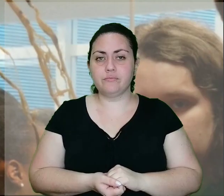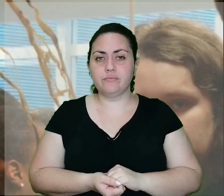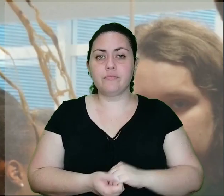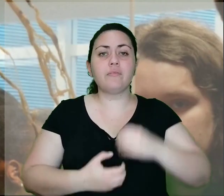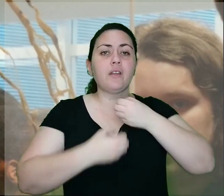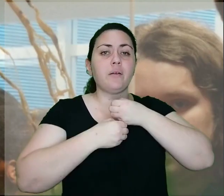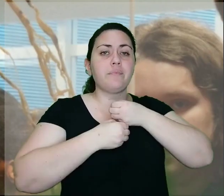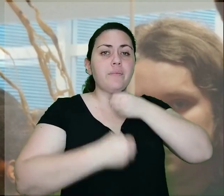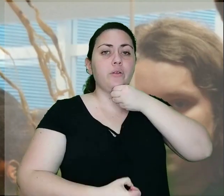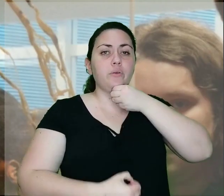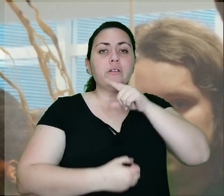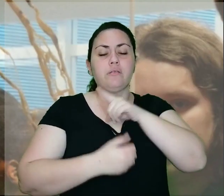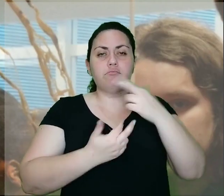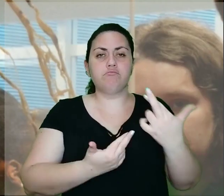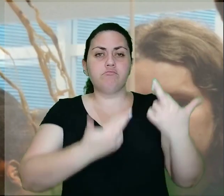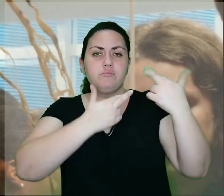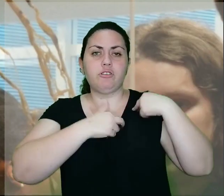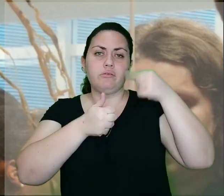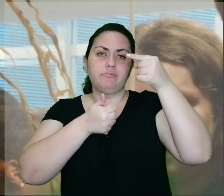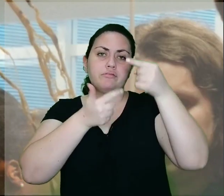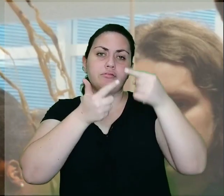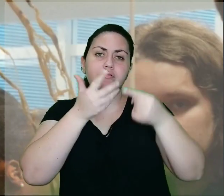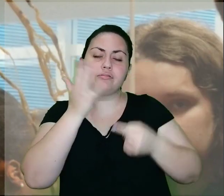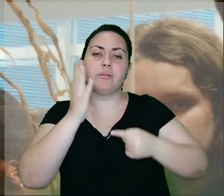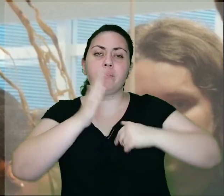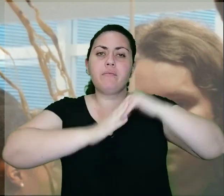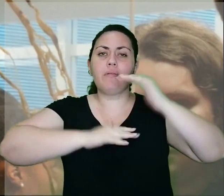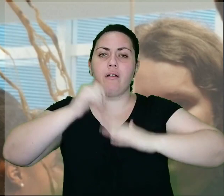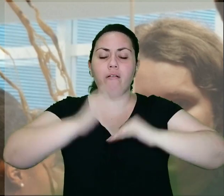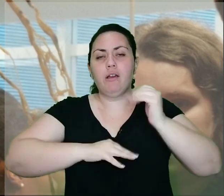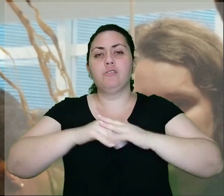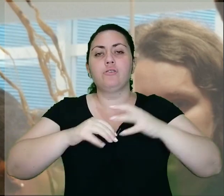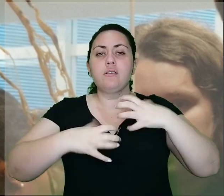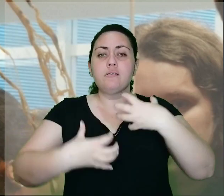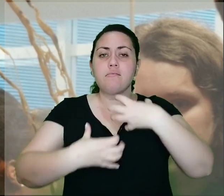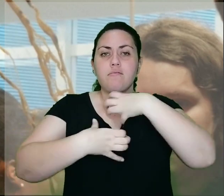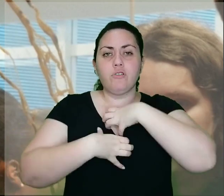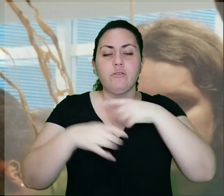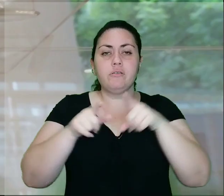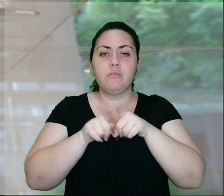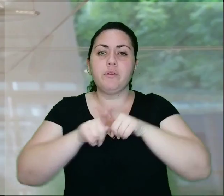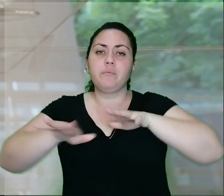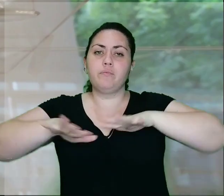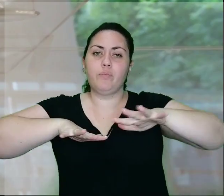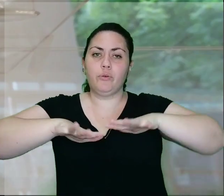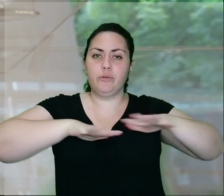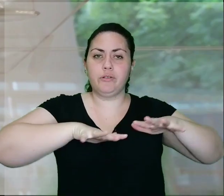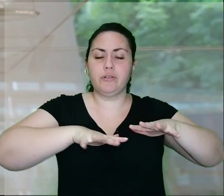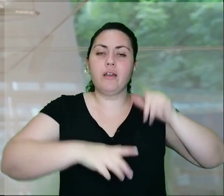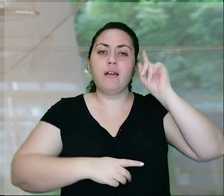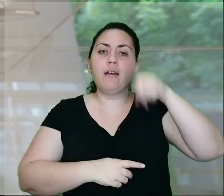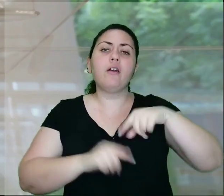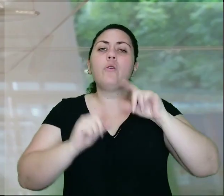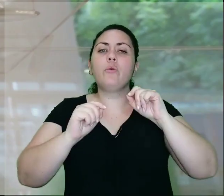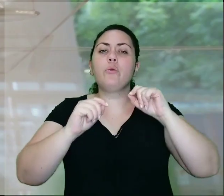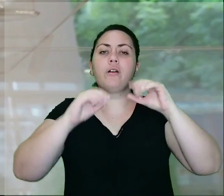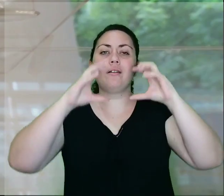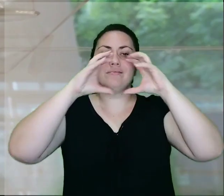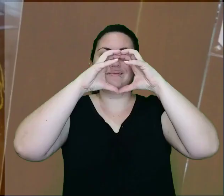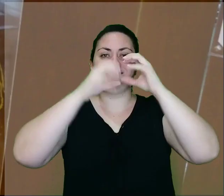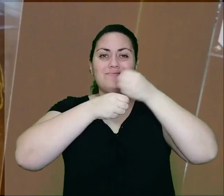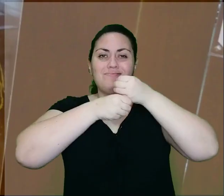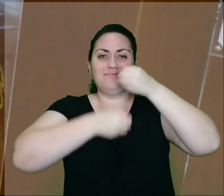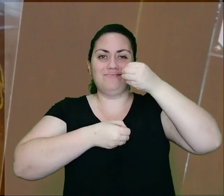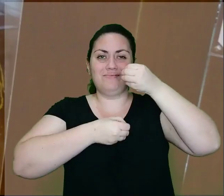A medula espinhal é responsável por uma variedade de funções sensoriais e motoras. Ela é uma porção alongada do